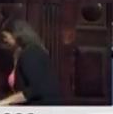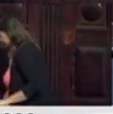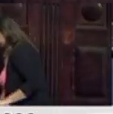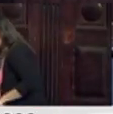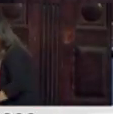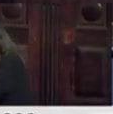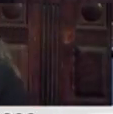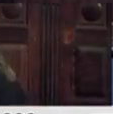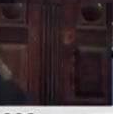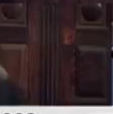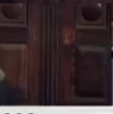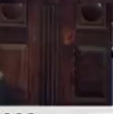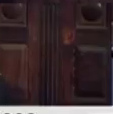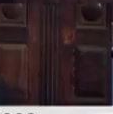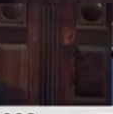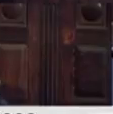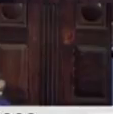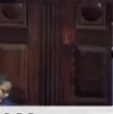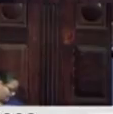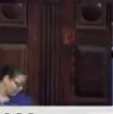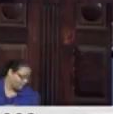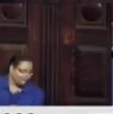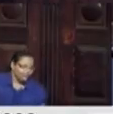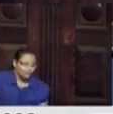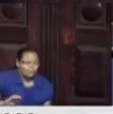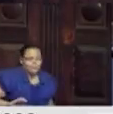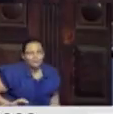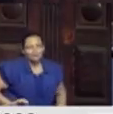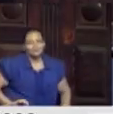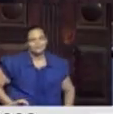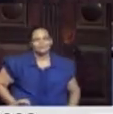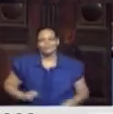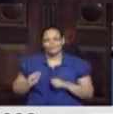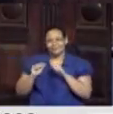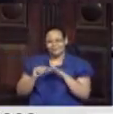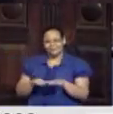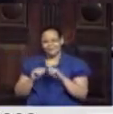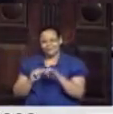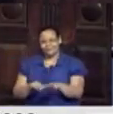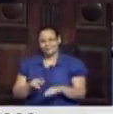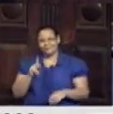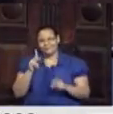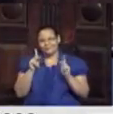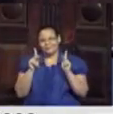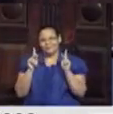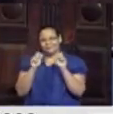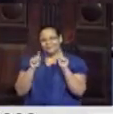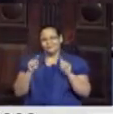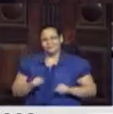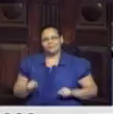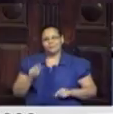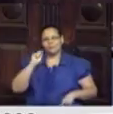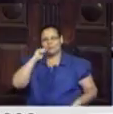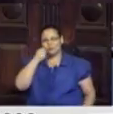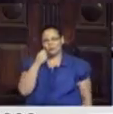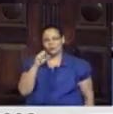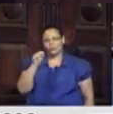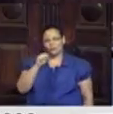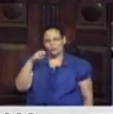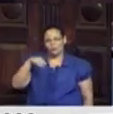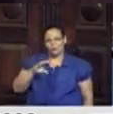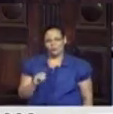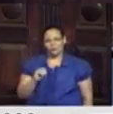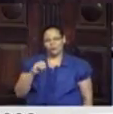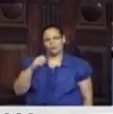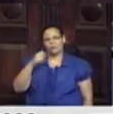conhecida como a Marcha da Paz e do Pão. É a esse 8 de março de 17,